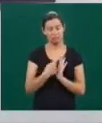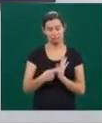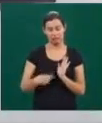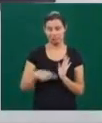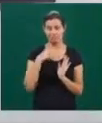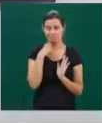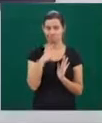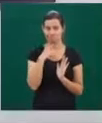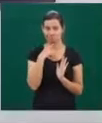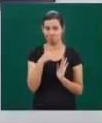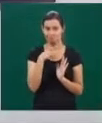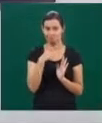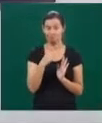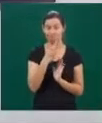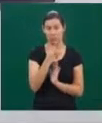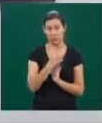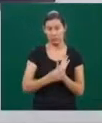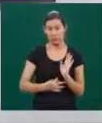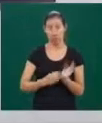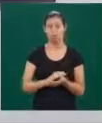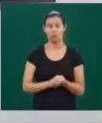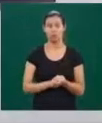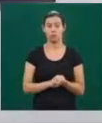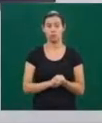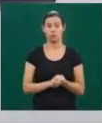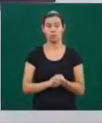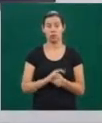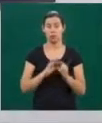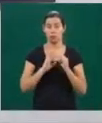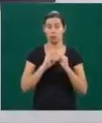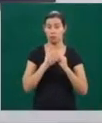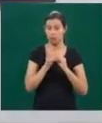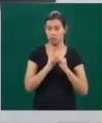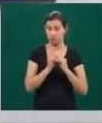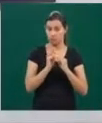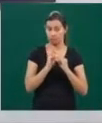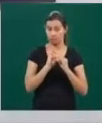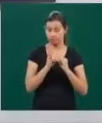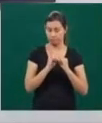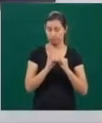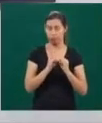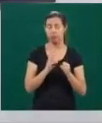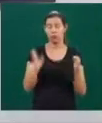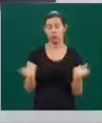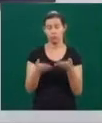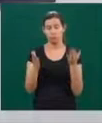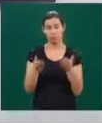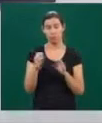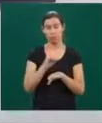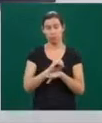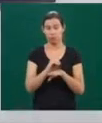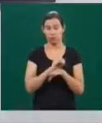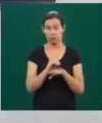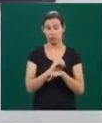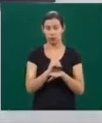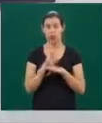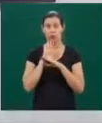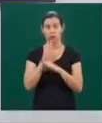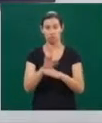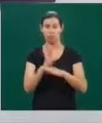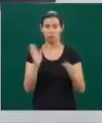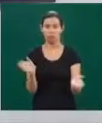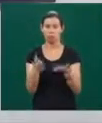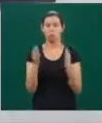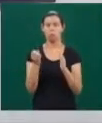isso no papel, em forma de texto? O Instituto de Letras e Linguística da UFO está promovendo uma oficina que estimula a produção de